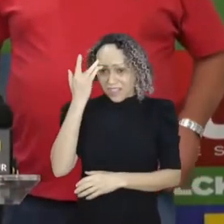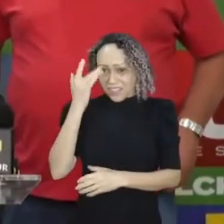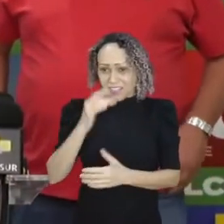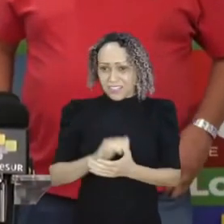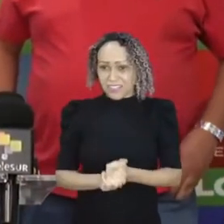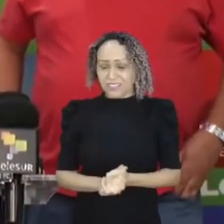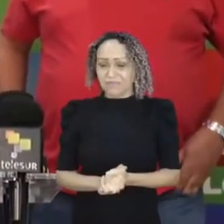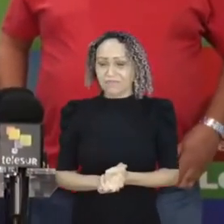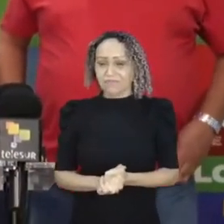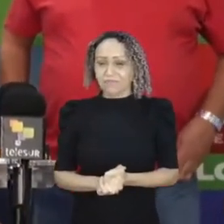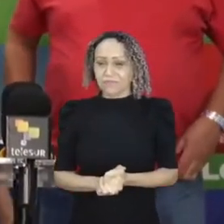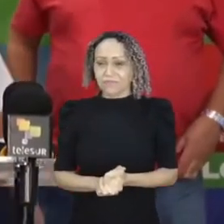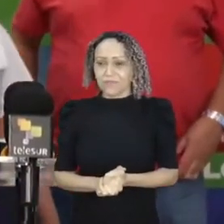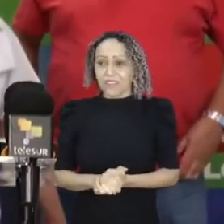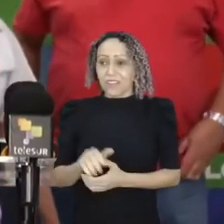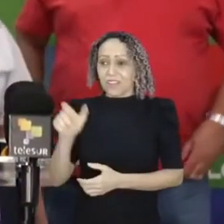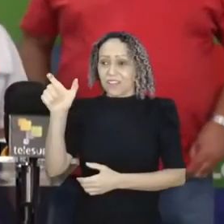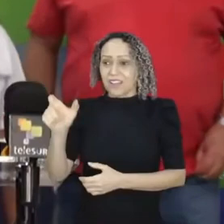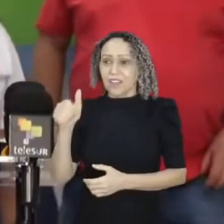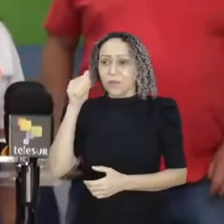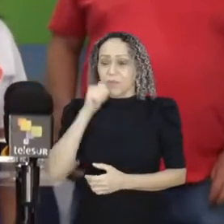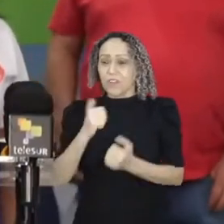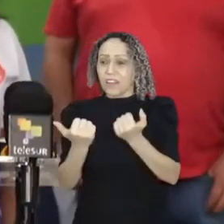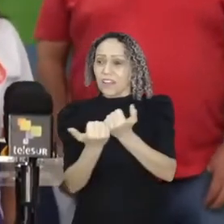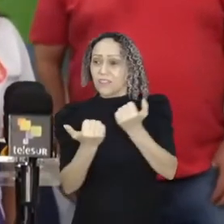Vem cá, a gente vai tirar uma foto junto. Ó.